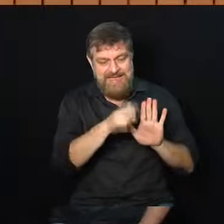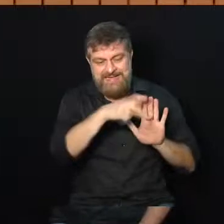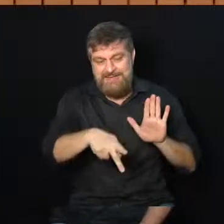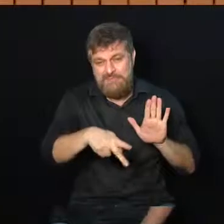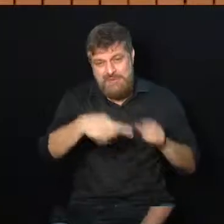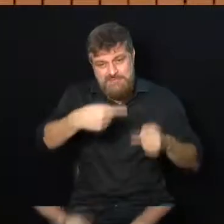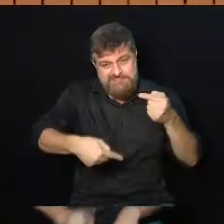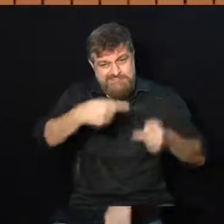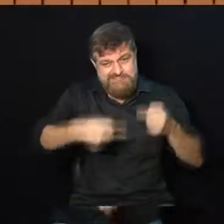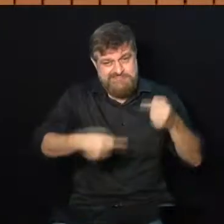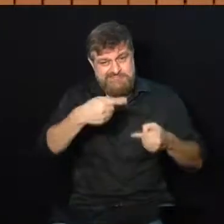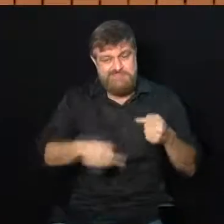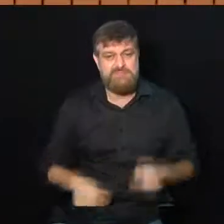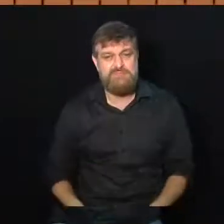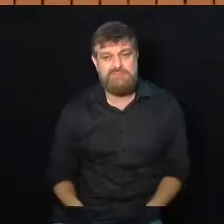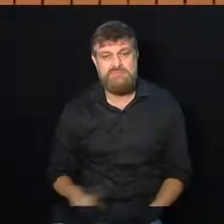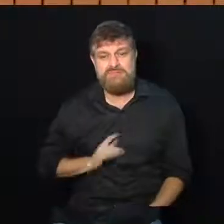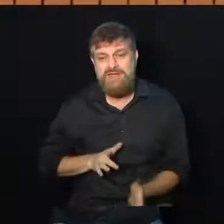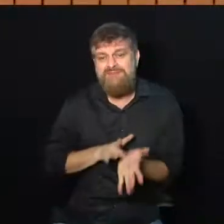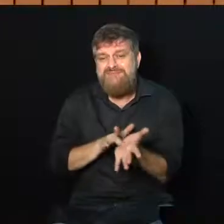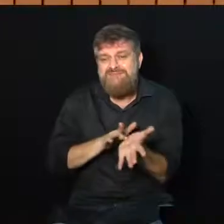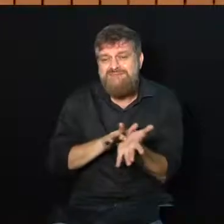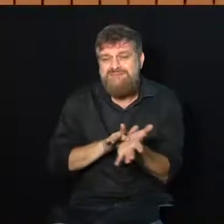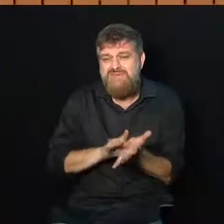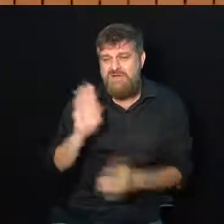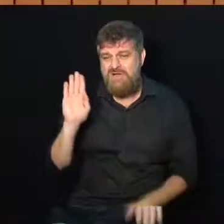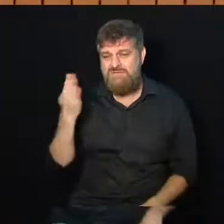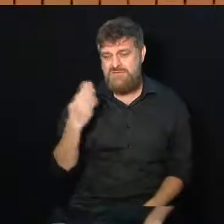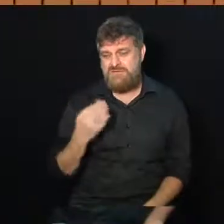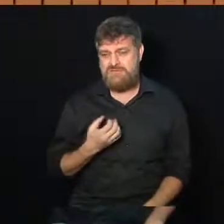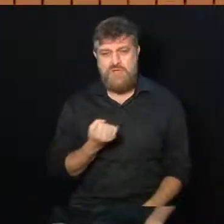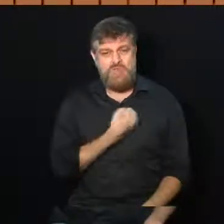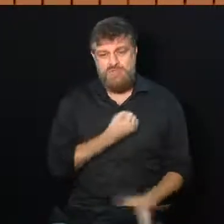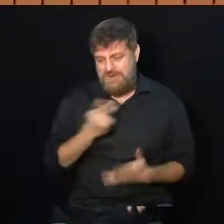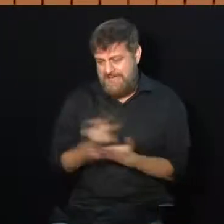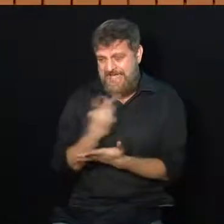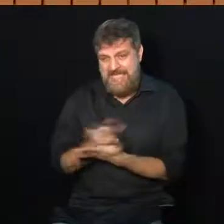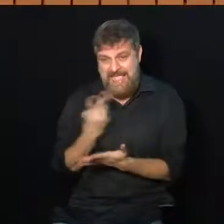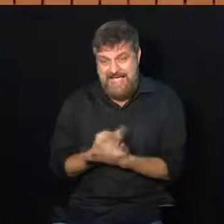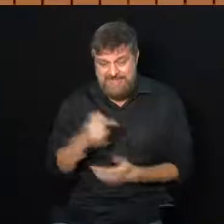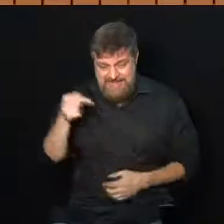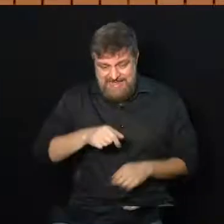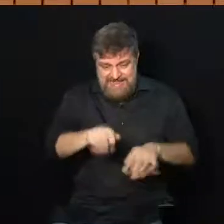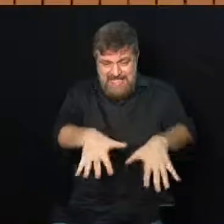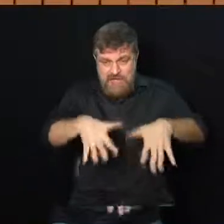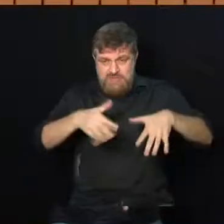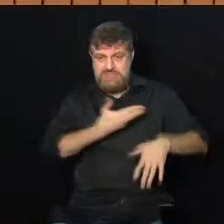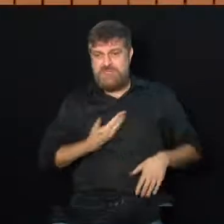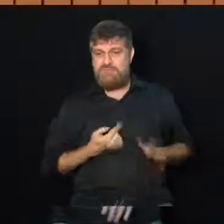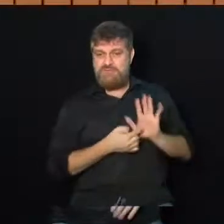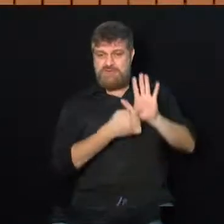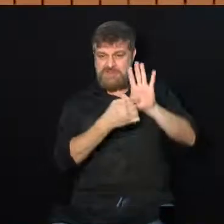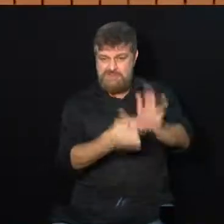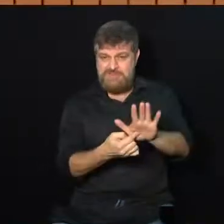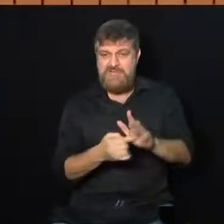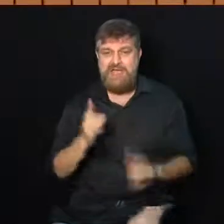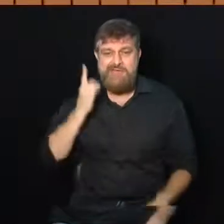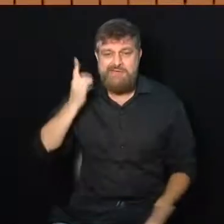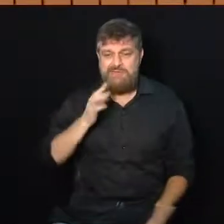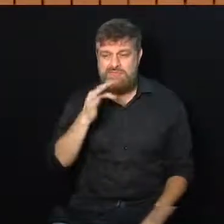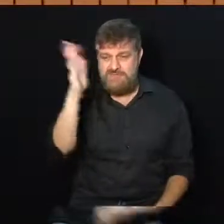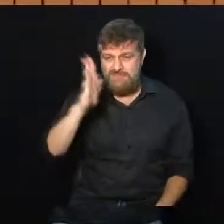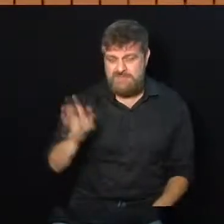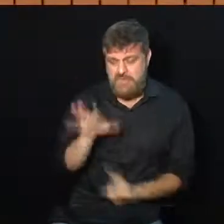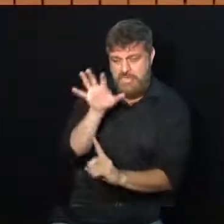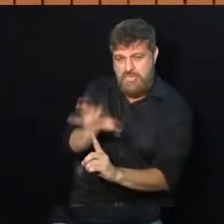debate sobre a reforma da Previdência. Falsificação de dados que foram apresentados durante a audiência pública, que foram apresentados aos deputados federais,